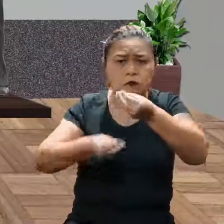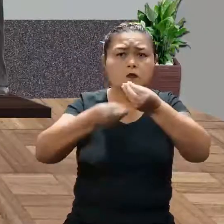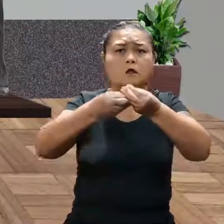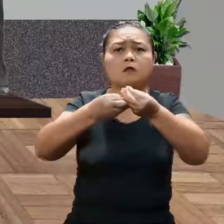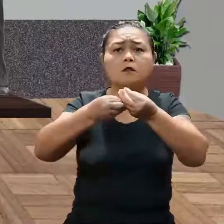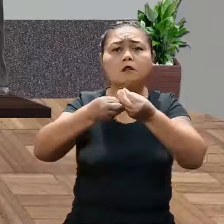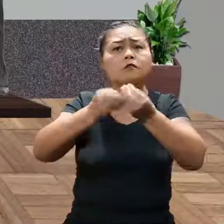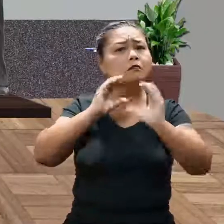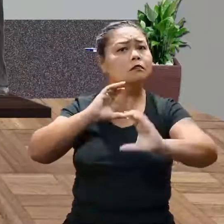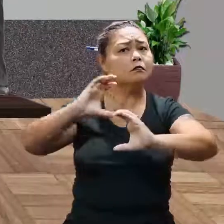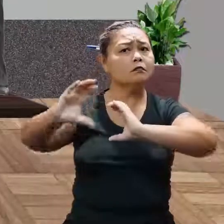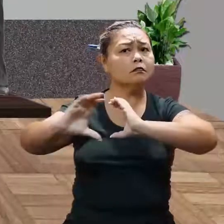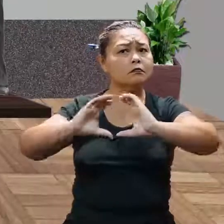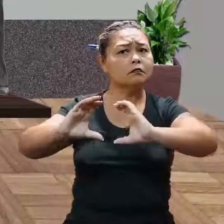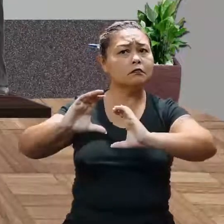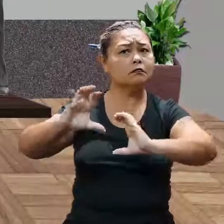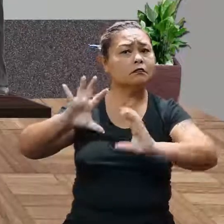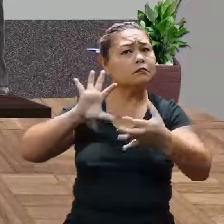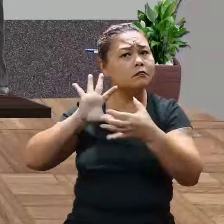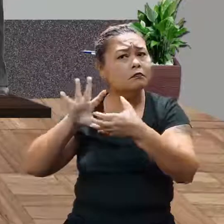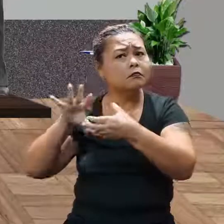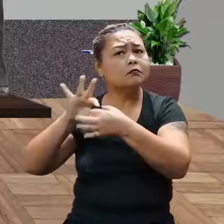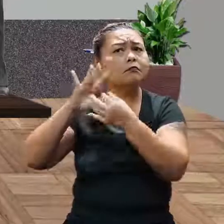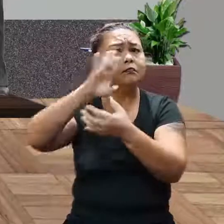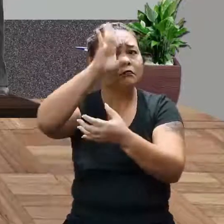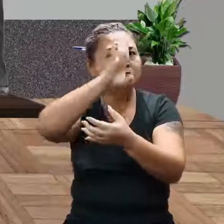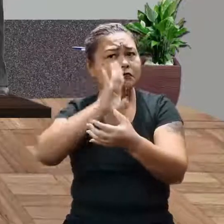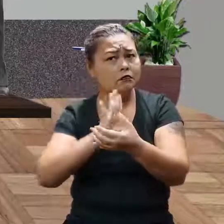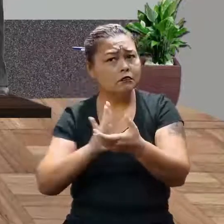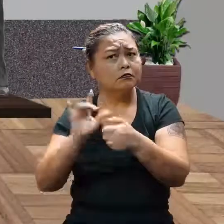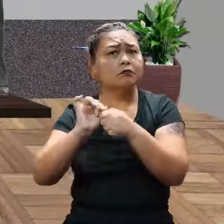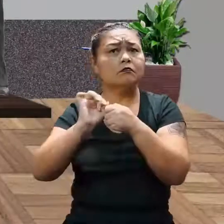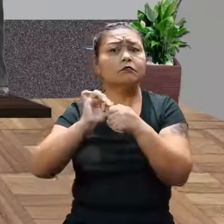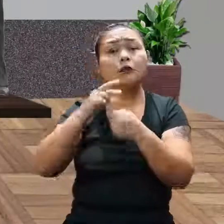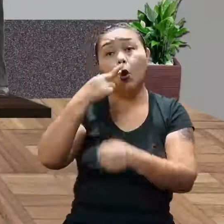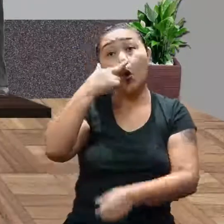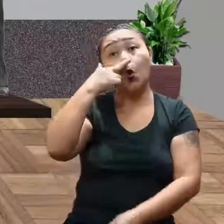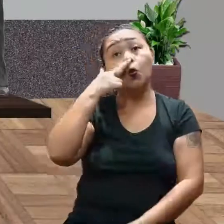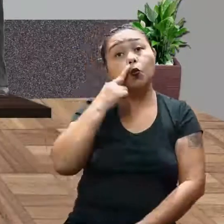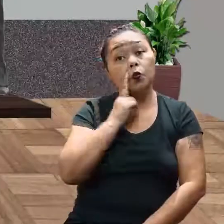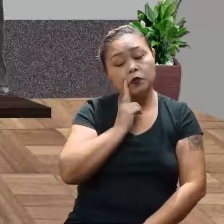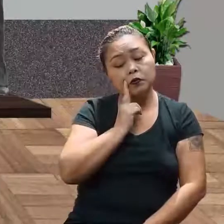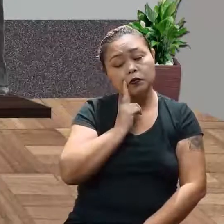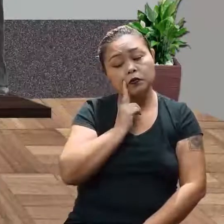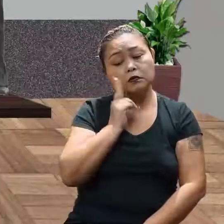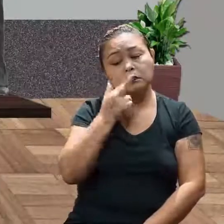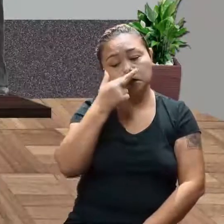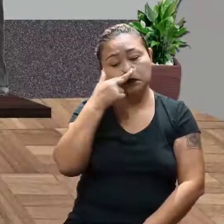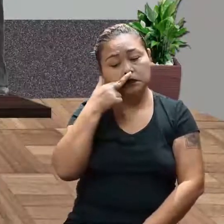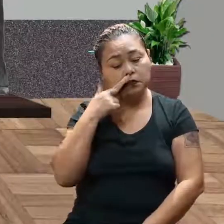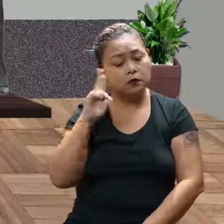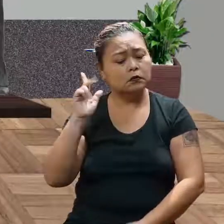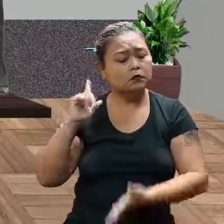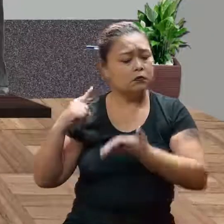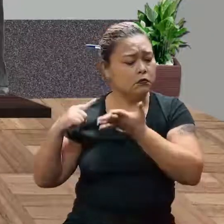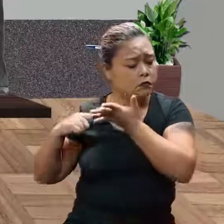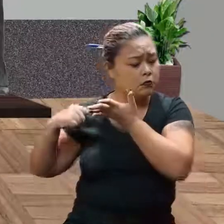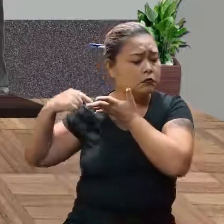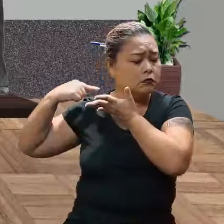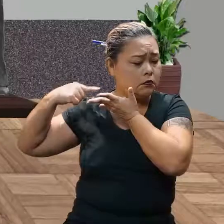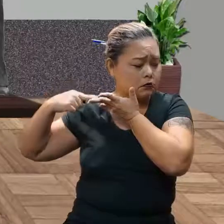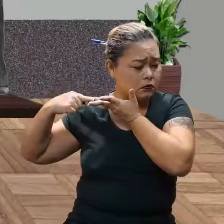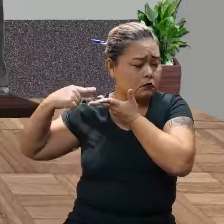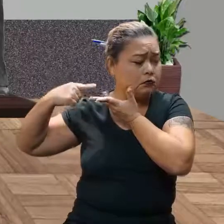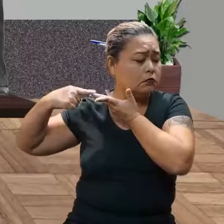através da comunicação. E o Rondon, pessoal, o Rondon, que ele já tinha passado por todo esse processo,